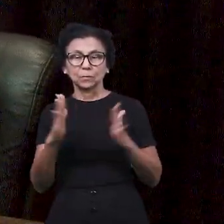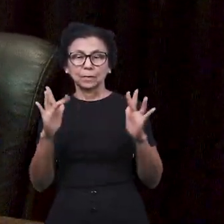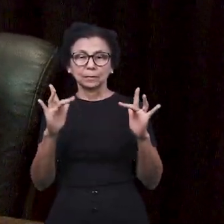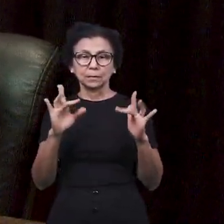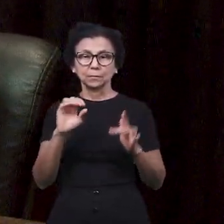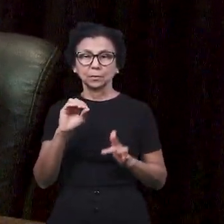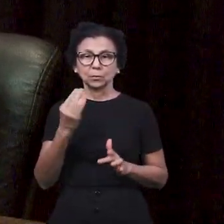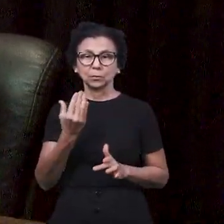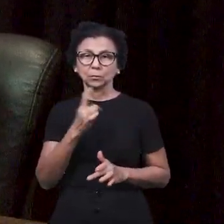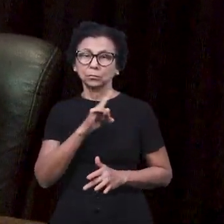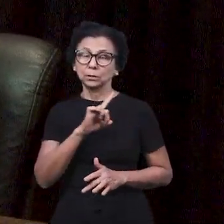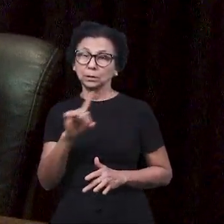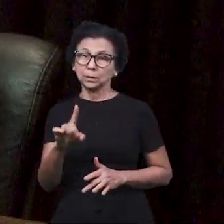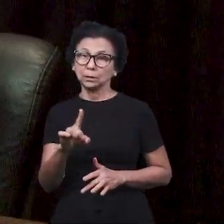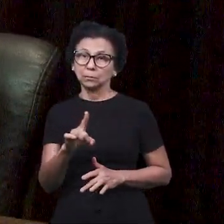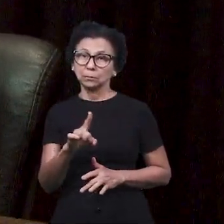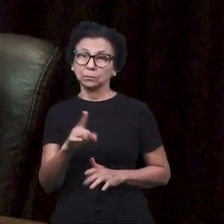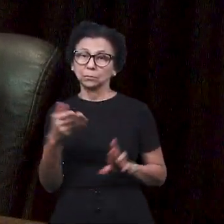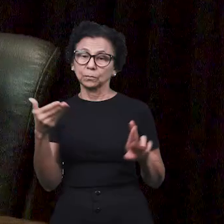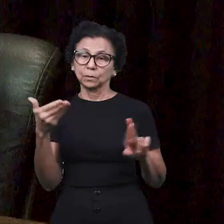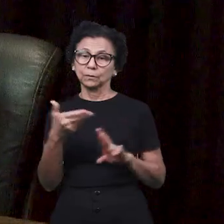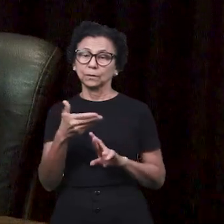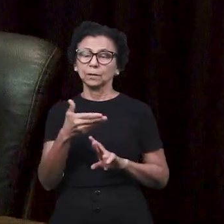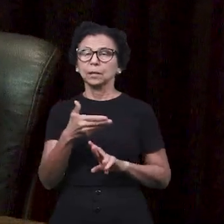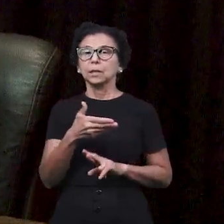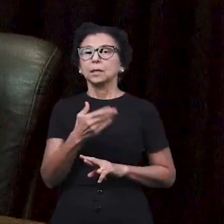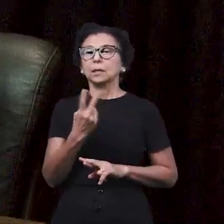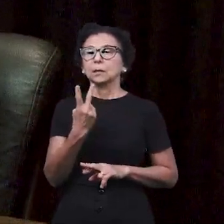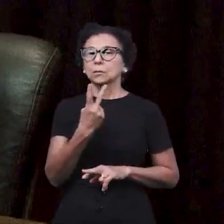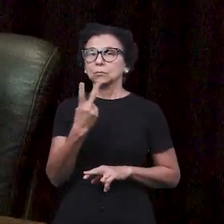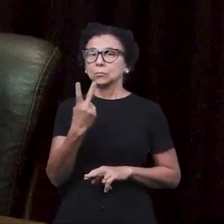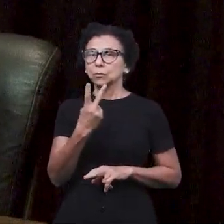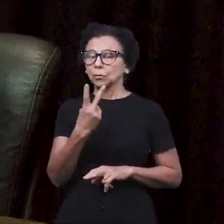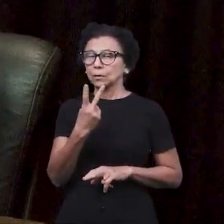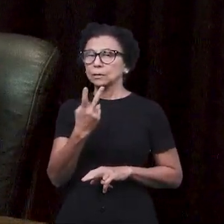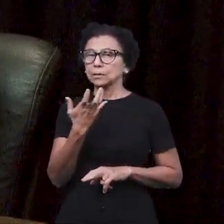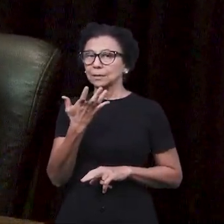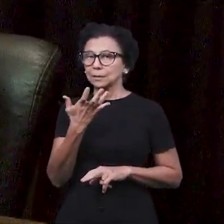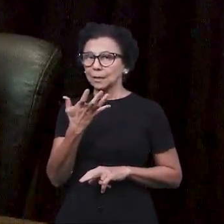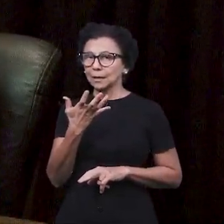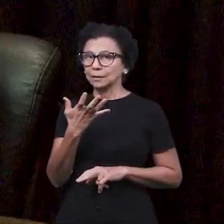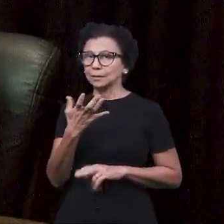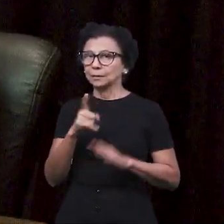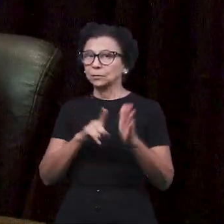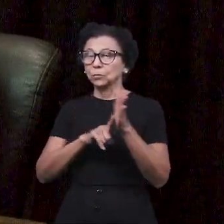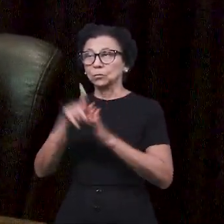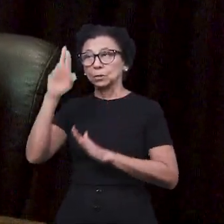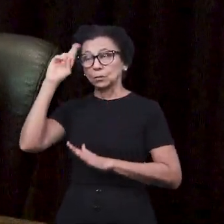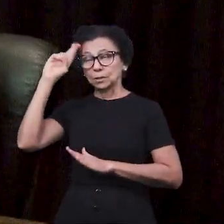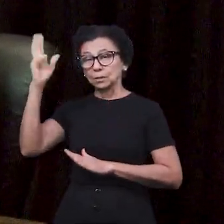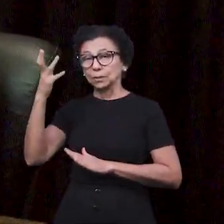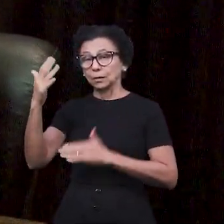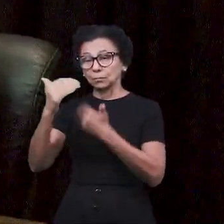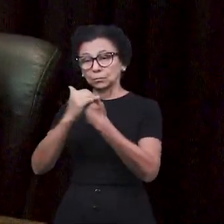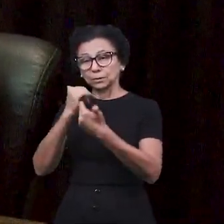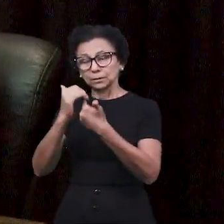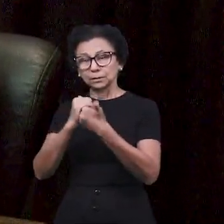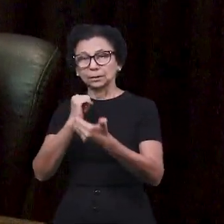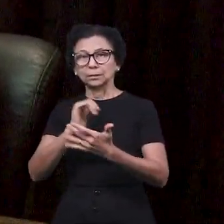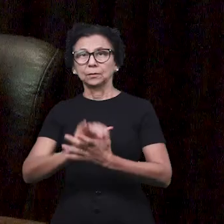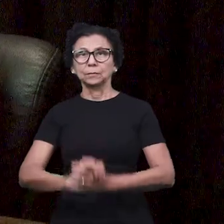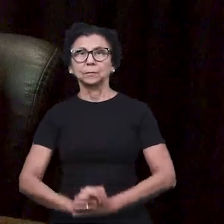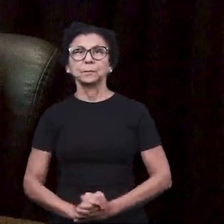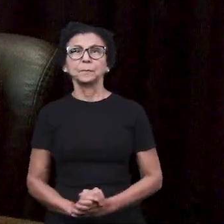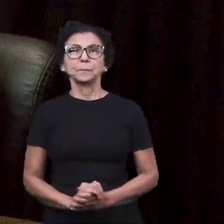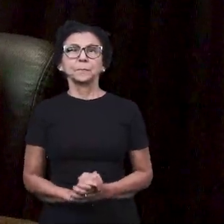para o casal que deseja estar dentro da orientação e seguir a direção do Senhor. Por quê? O pastor vai conversar com